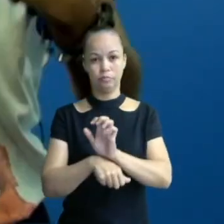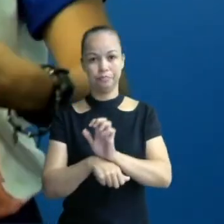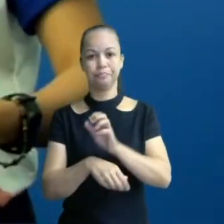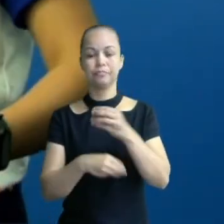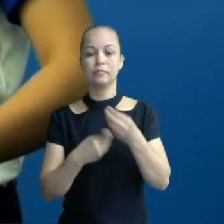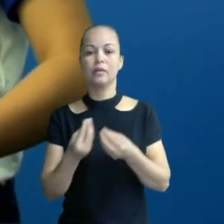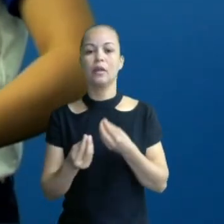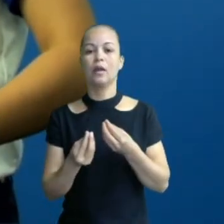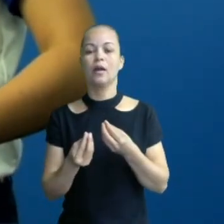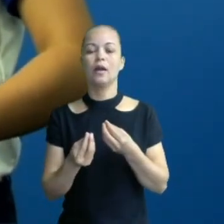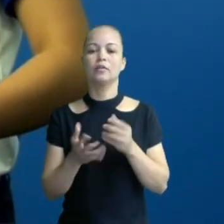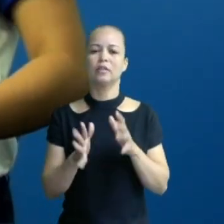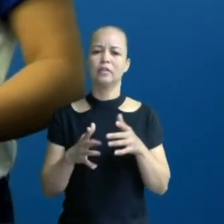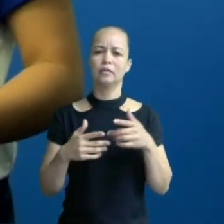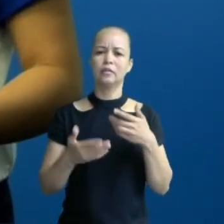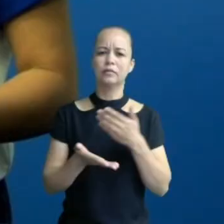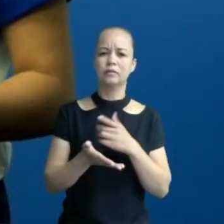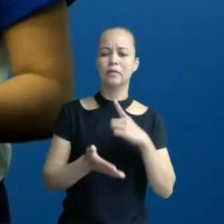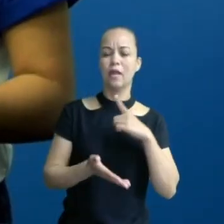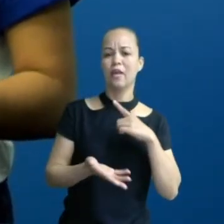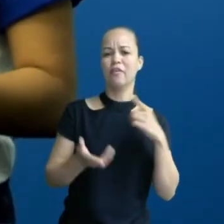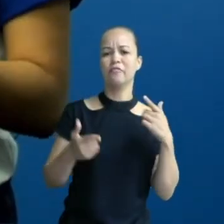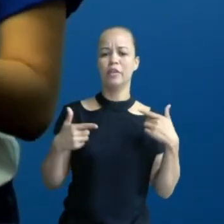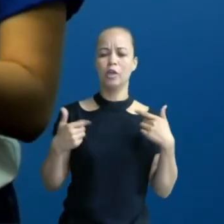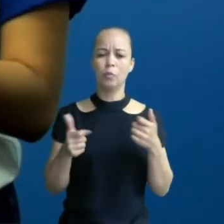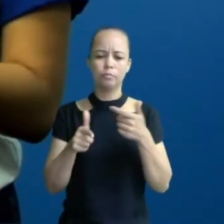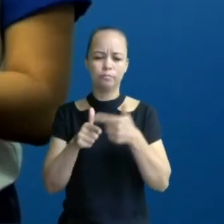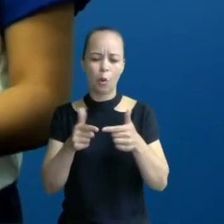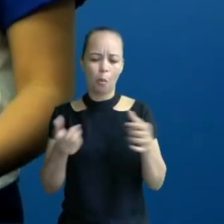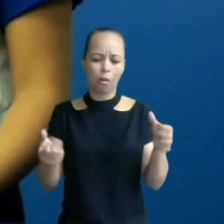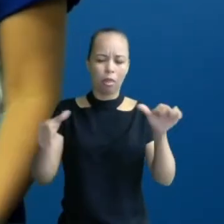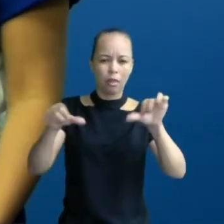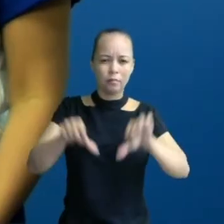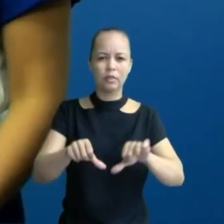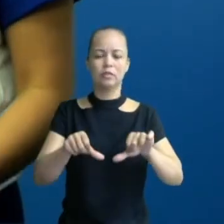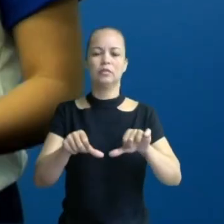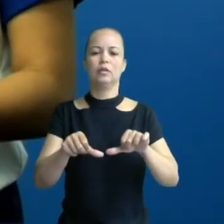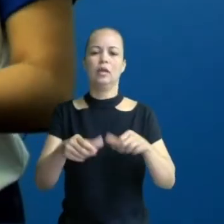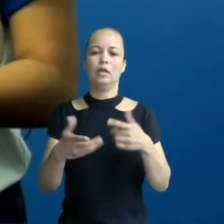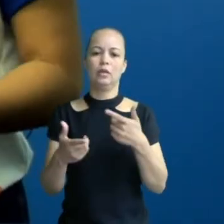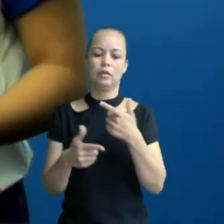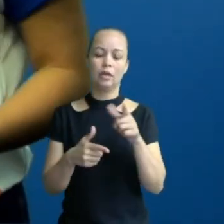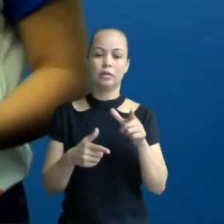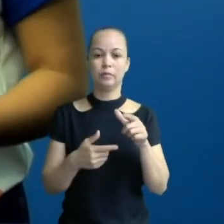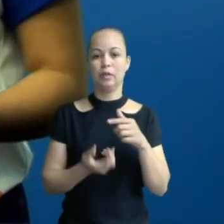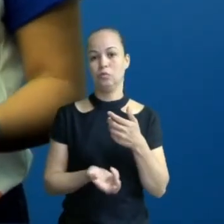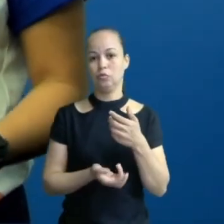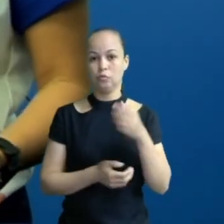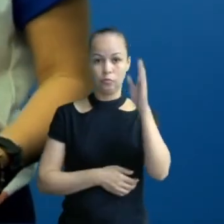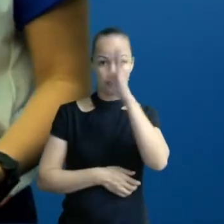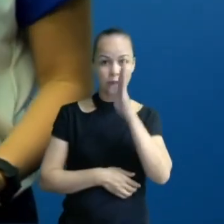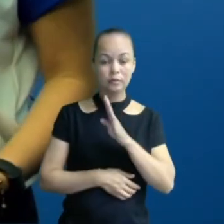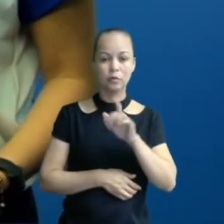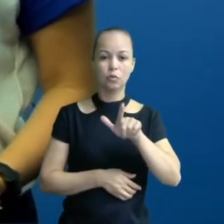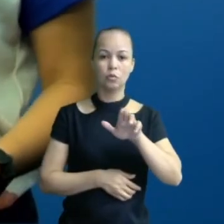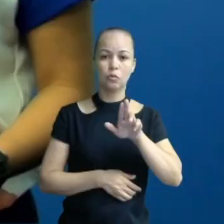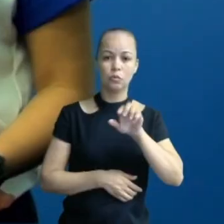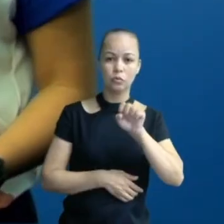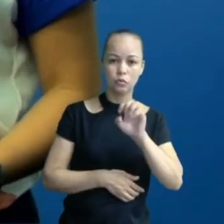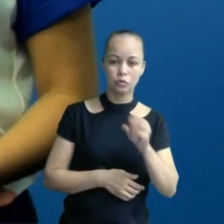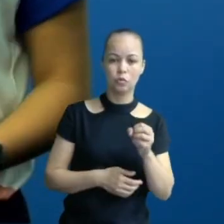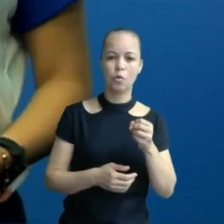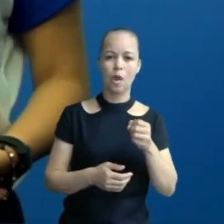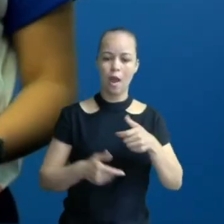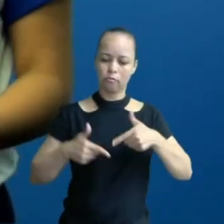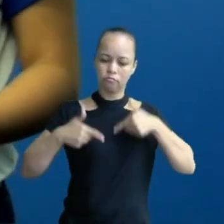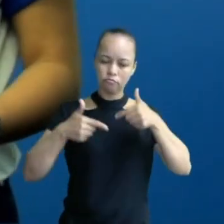crise que desencadeou, né, os lusos brasileiros a lutar pela sua terra com mais vigor, tá